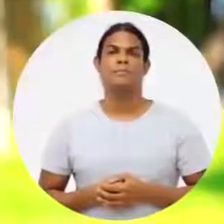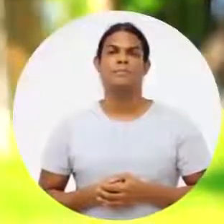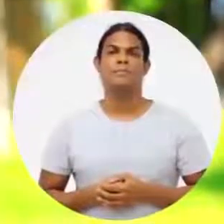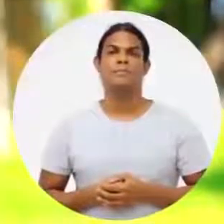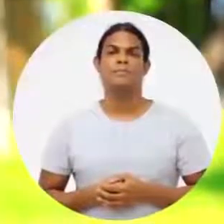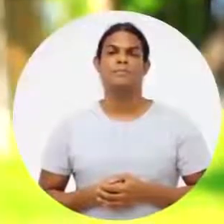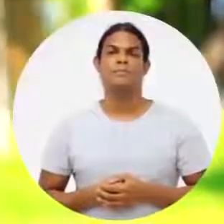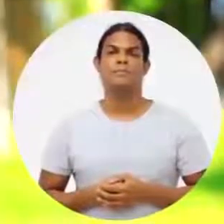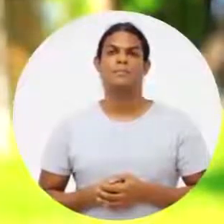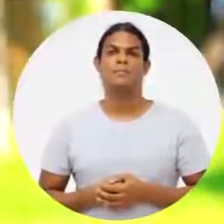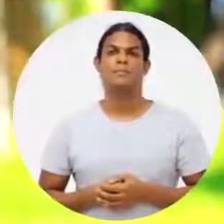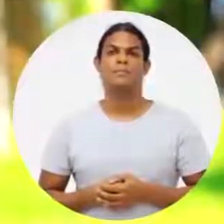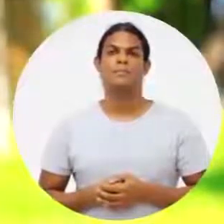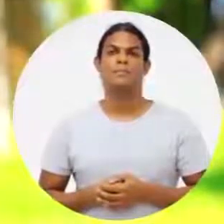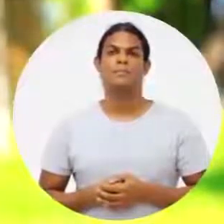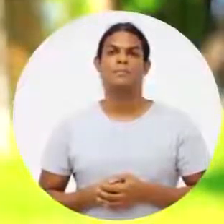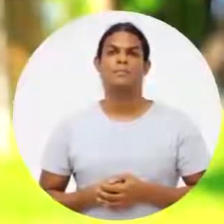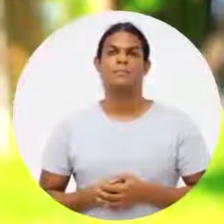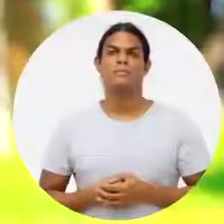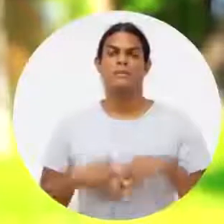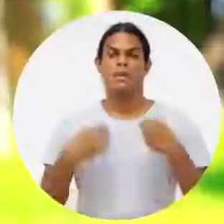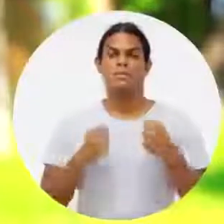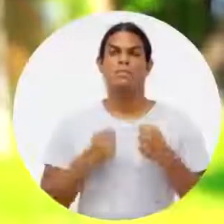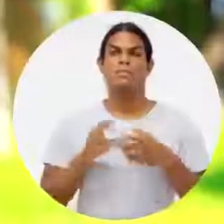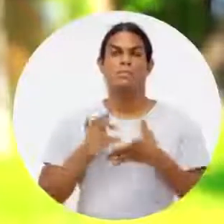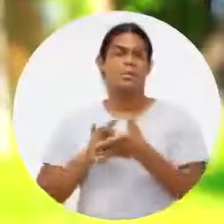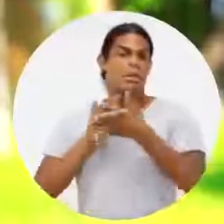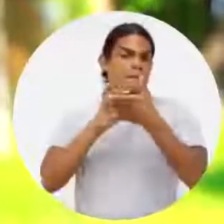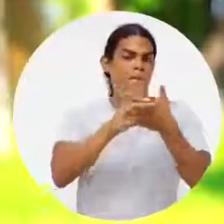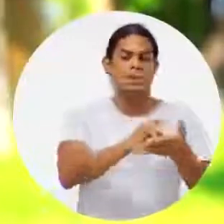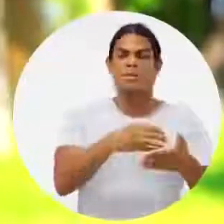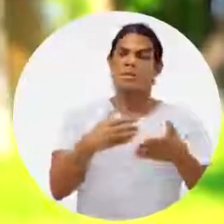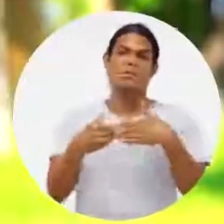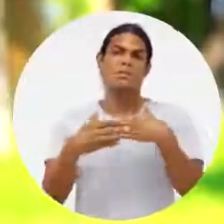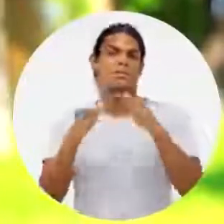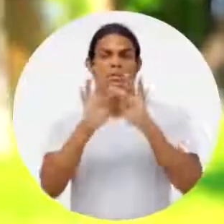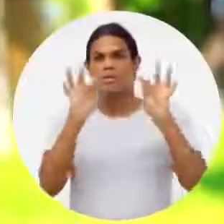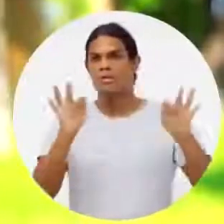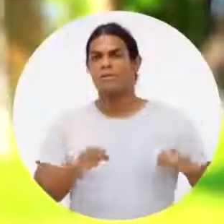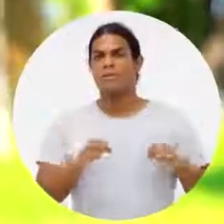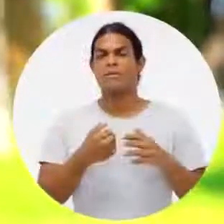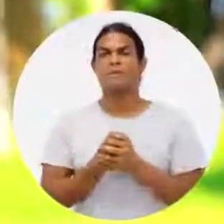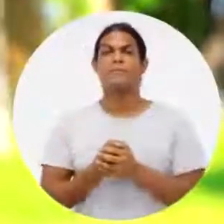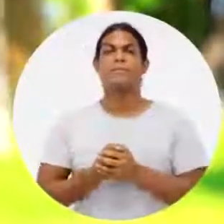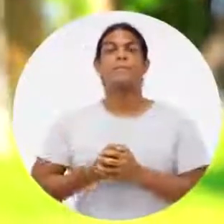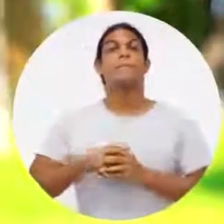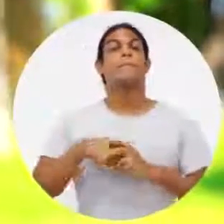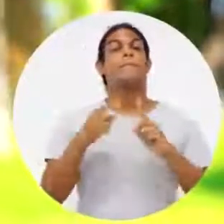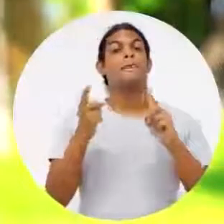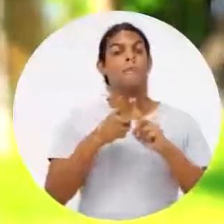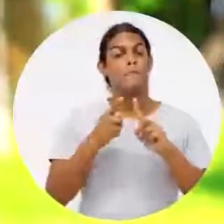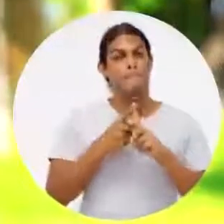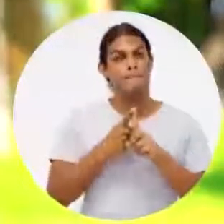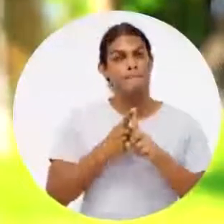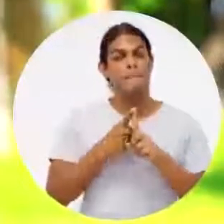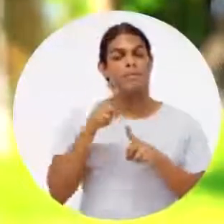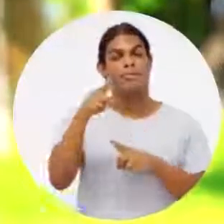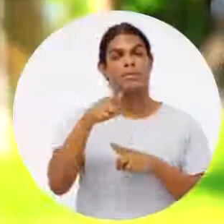pelo profissional para aplicá-la. Ela é bem simples e a gente vai ver agora como fazer. Primeiro, você